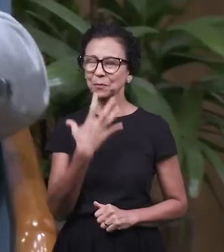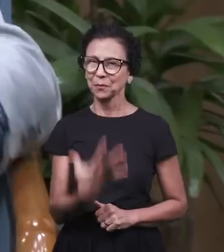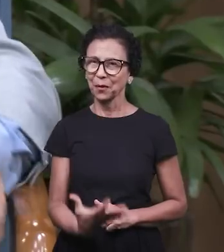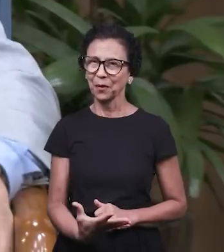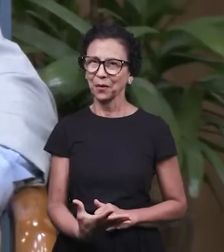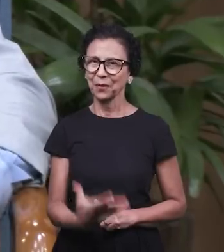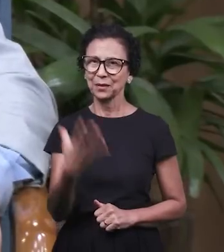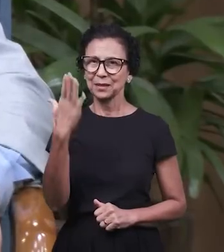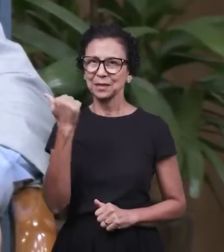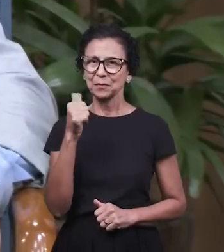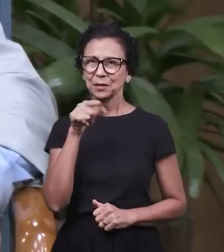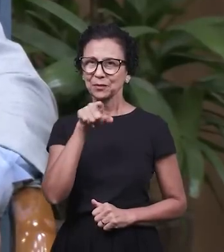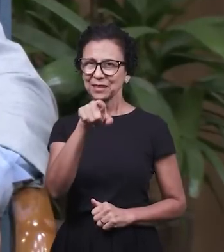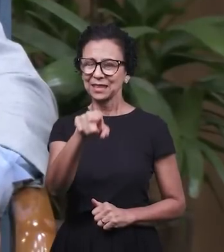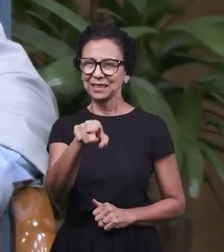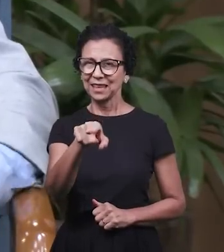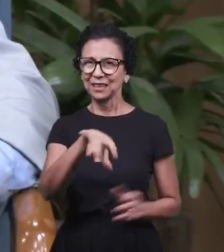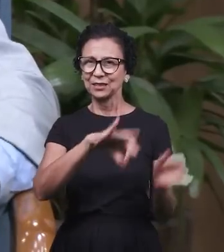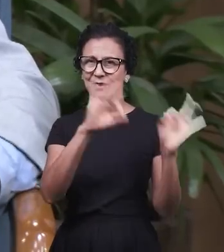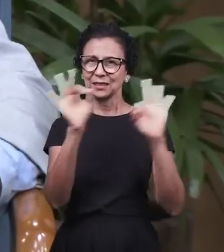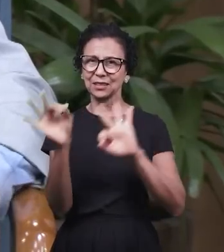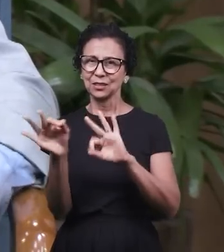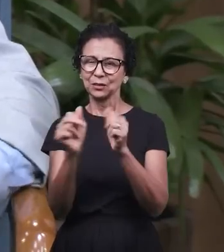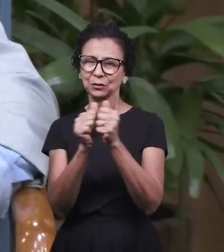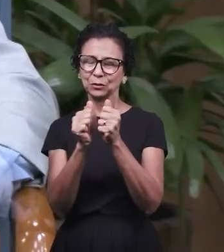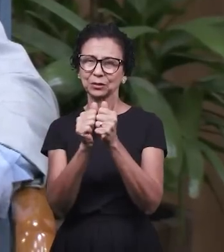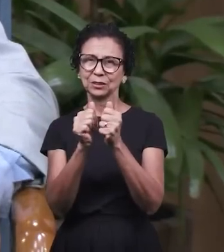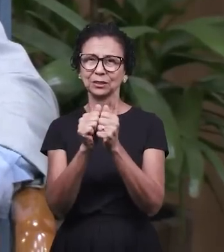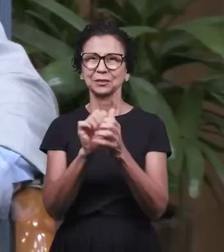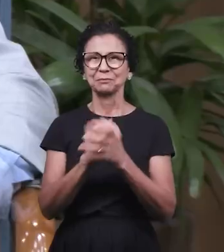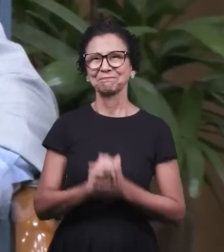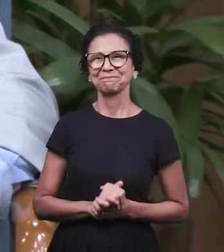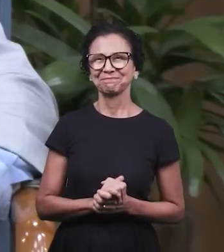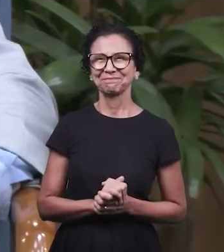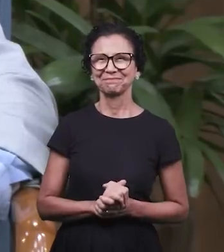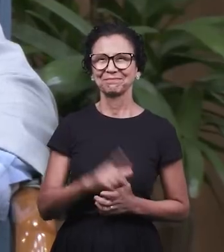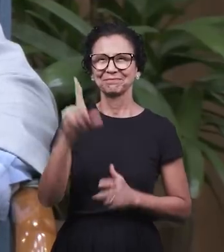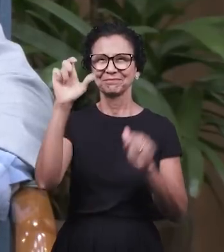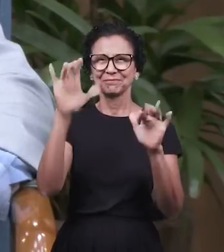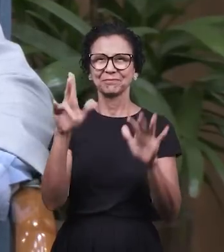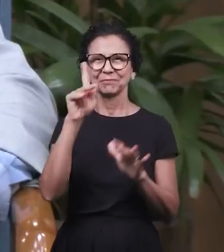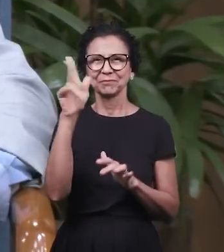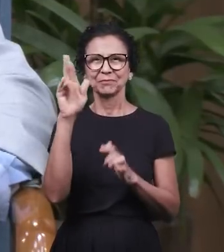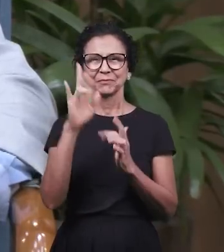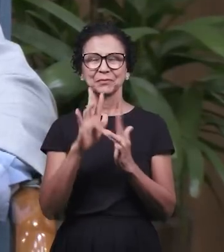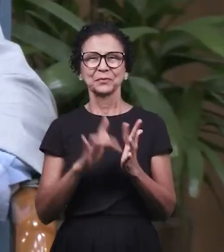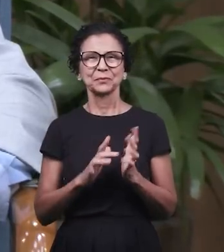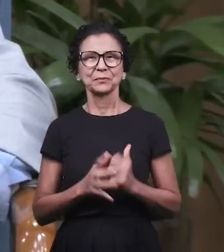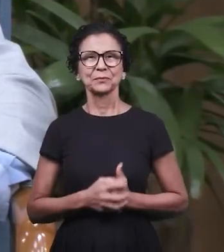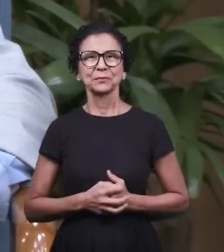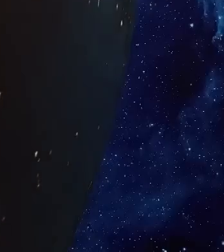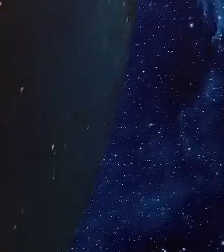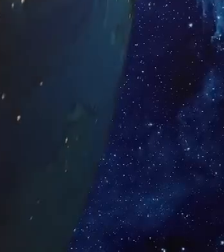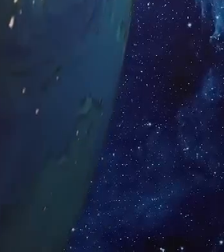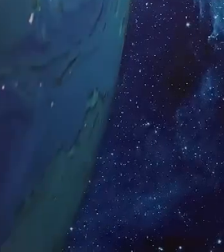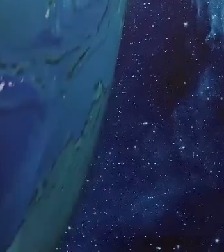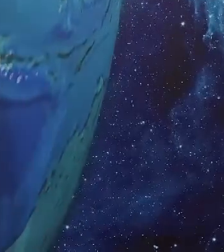saber que você está aí do outro lado, junto com a gente, participando desse programa. Deus abençoe. A paz do Senhor Jesus.